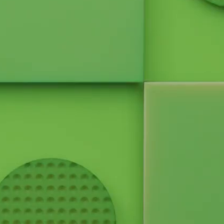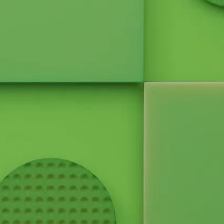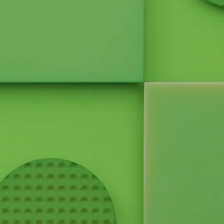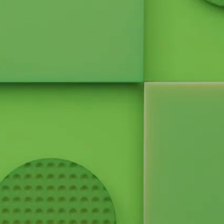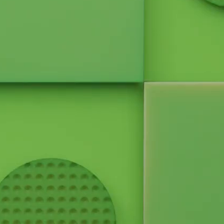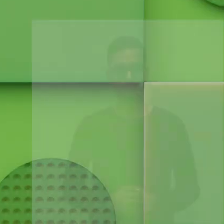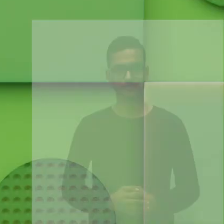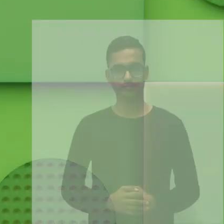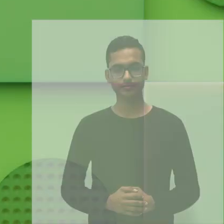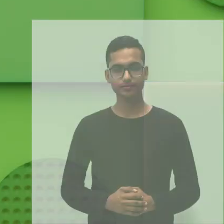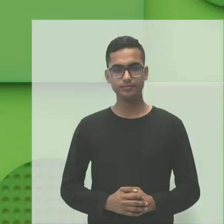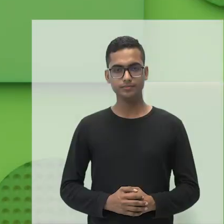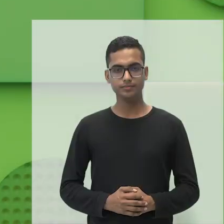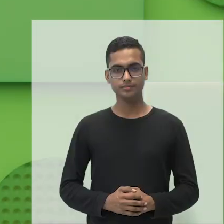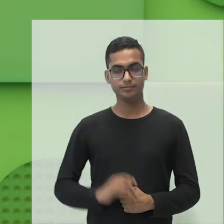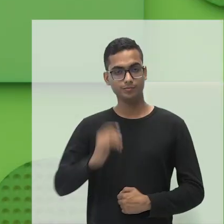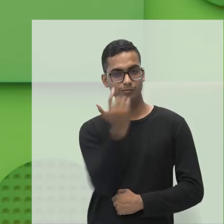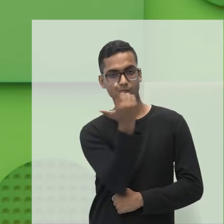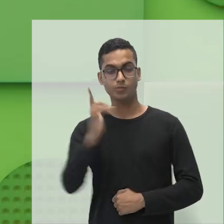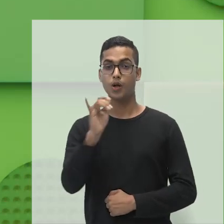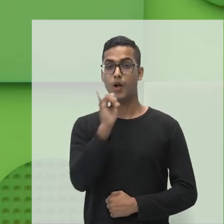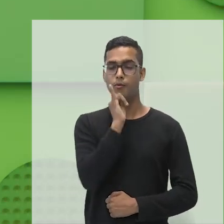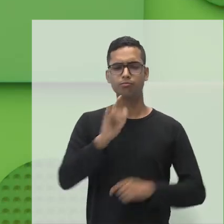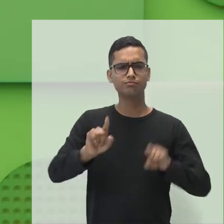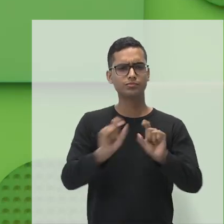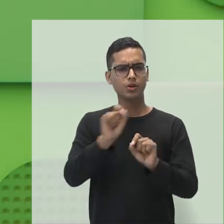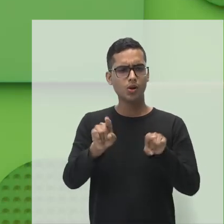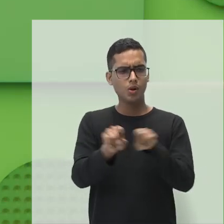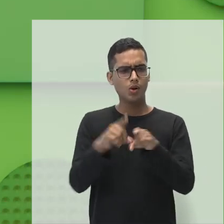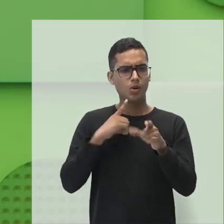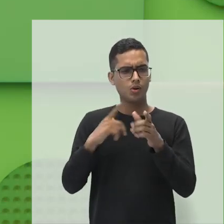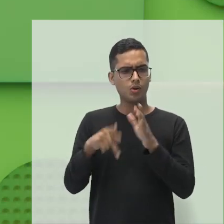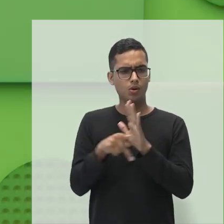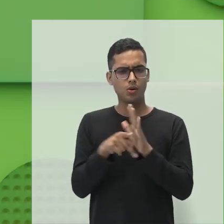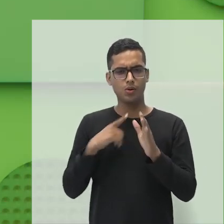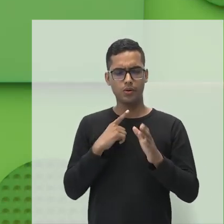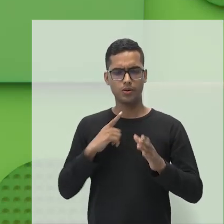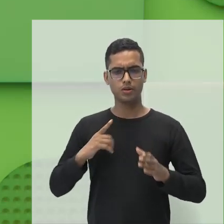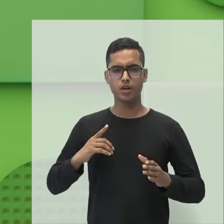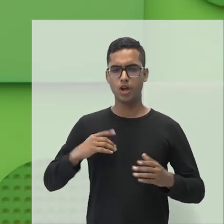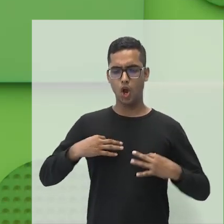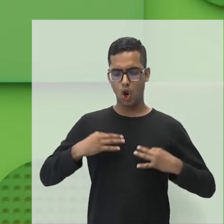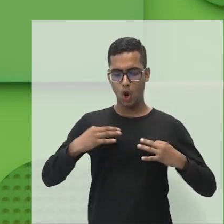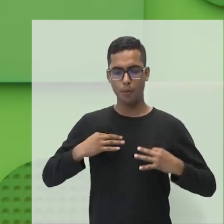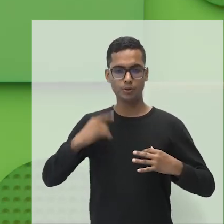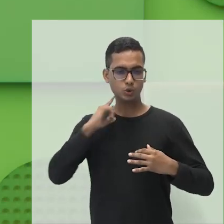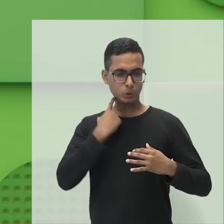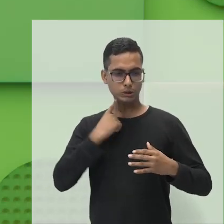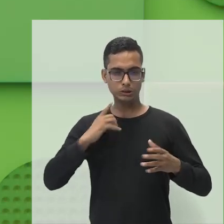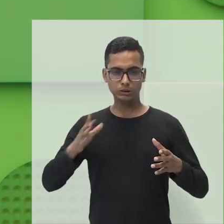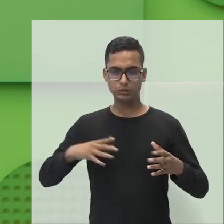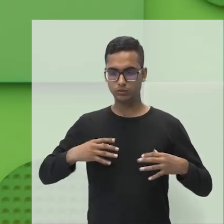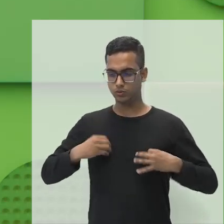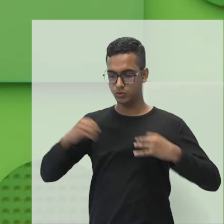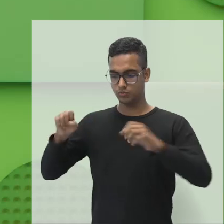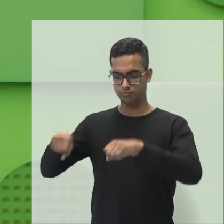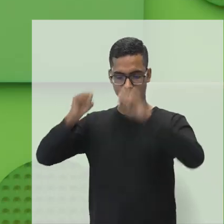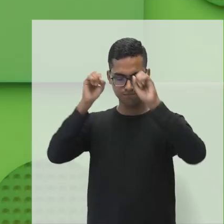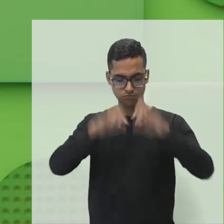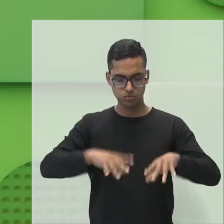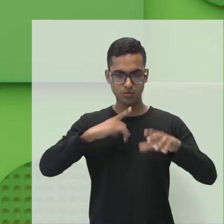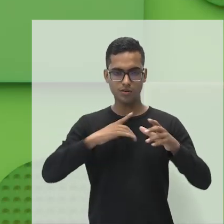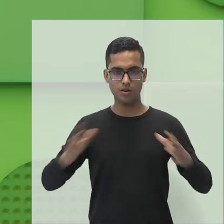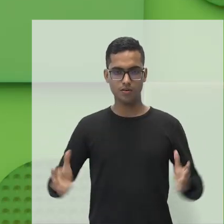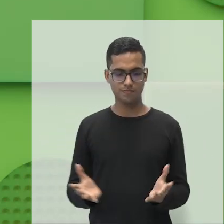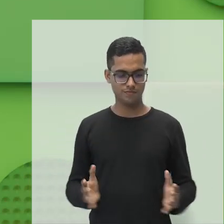nossa máquina de lavar. Ela é uma centrífuga, certo? Você coloca lá, faz a lavagem